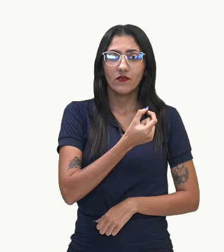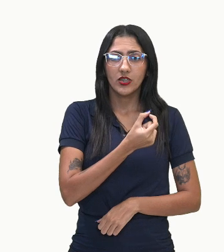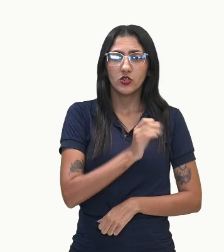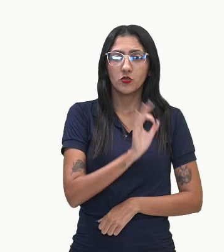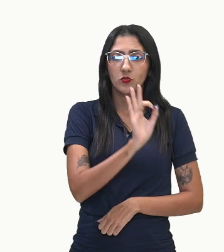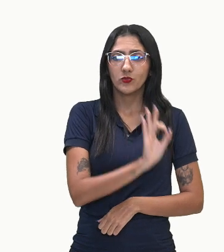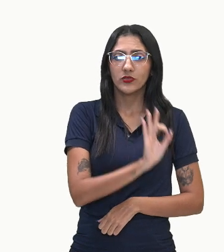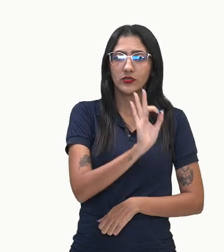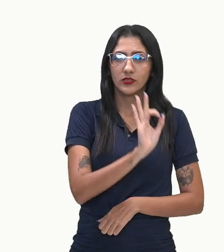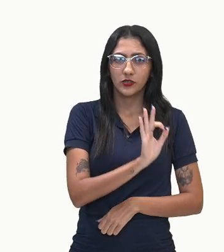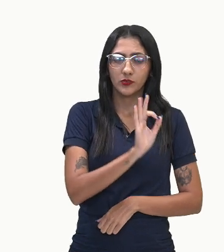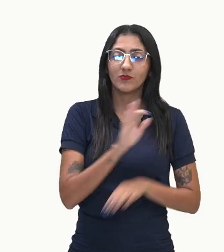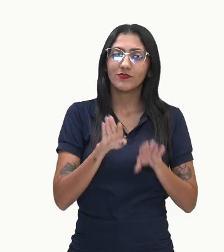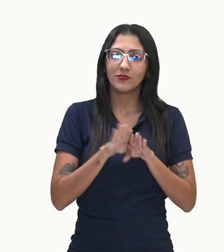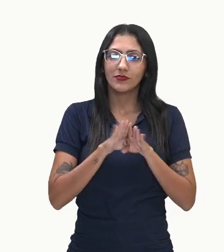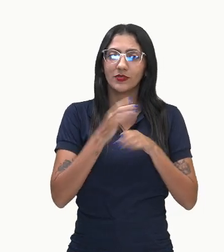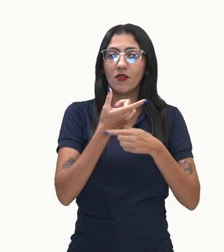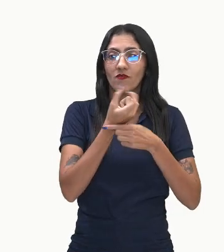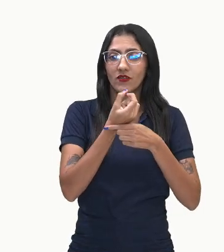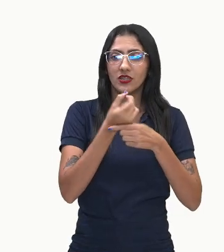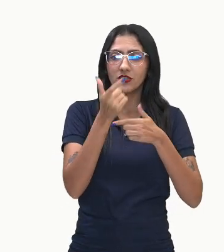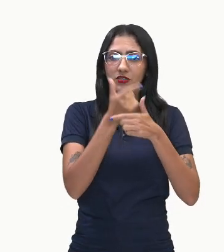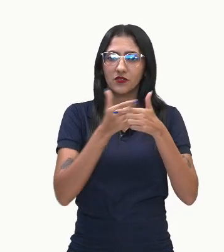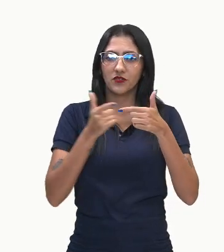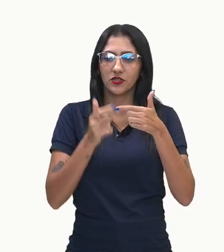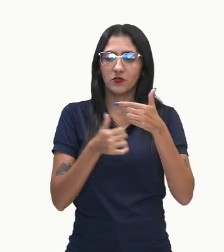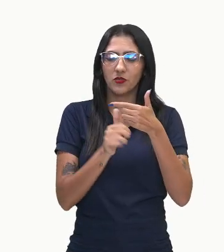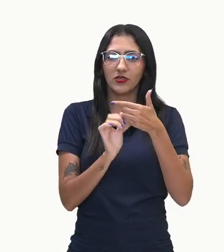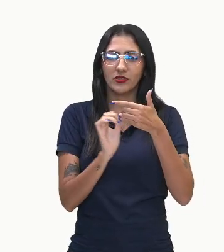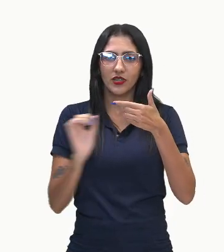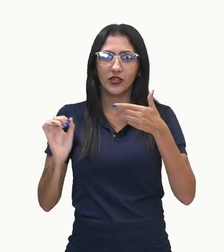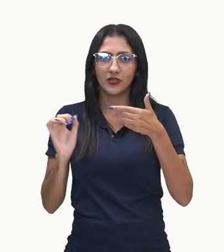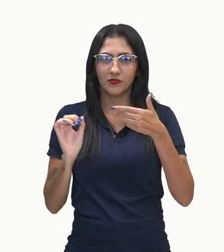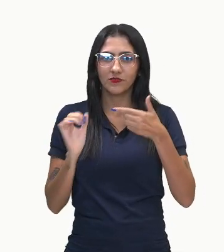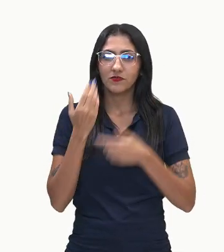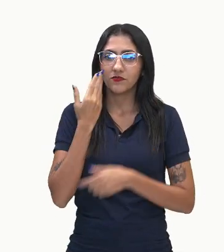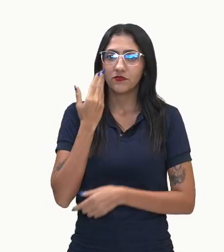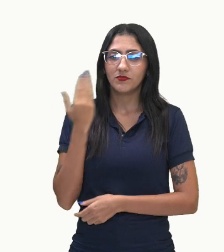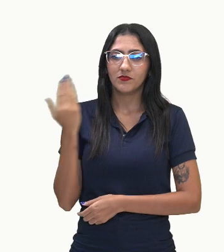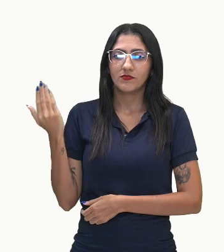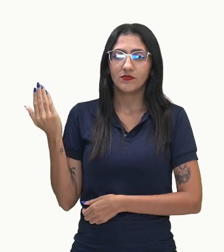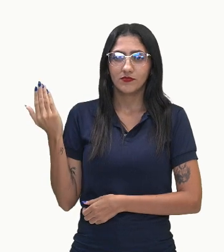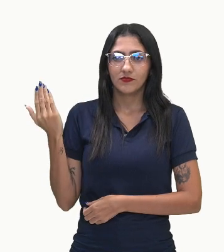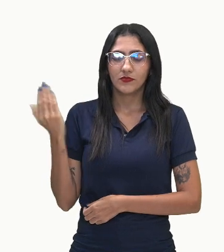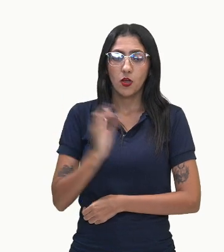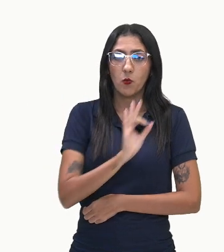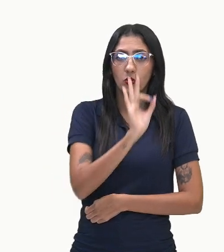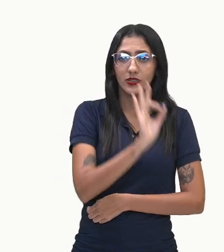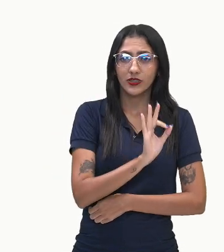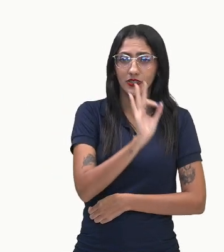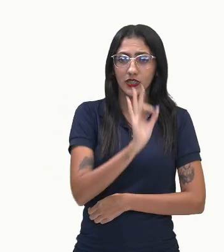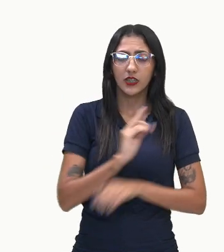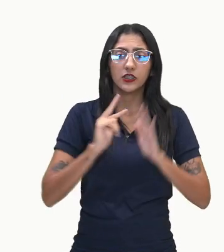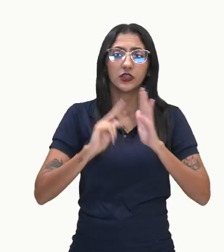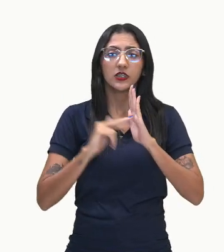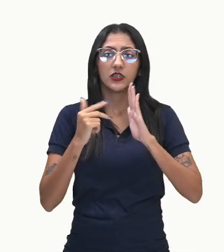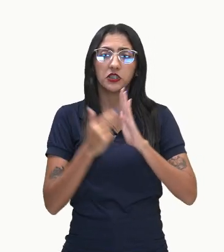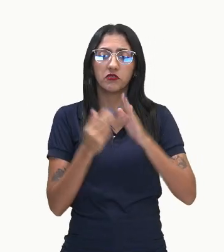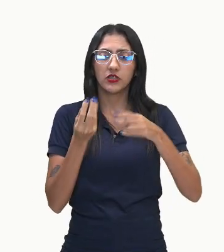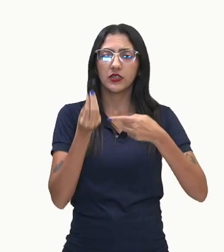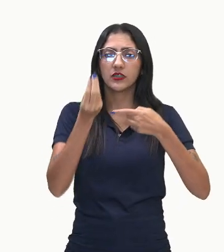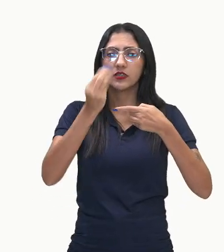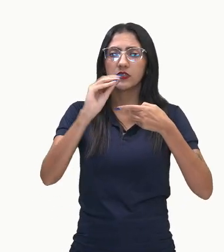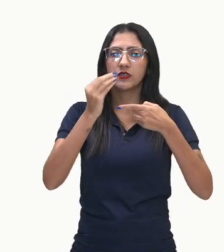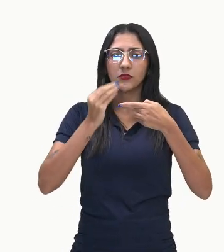20% é 20 dividido por 100. Esse símbolo aqui significa essa fração. Então, toda vez que eu vejo